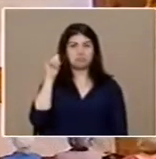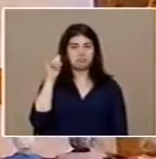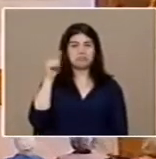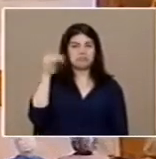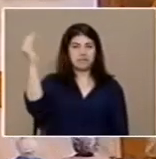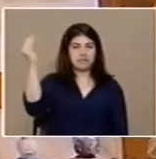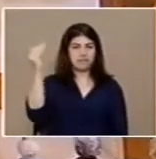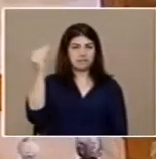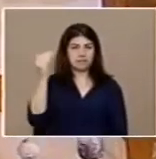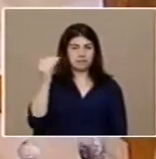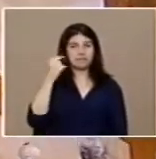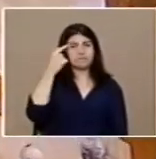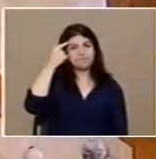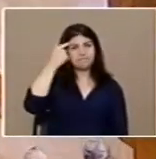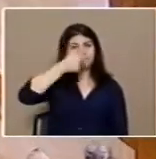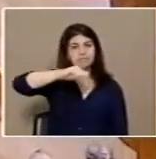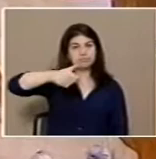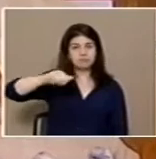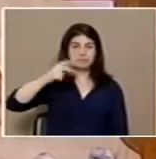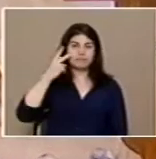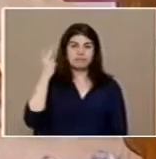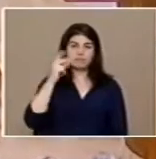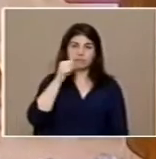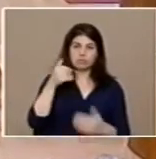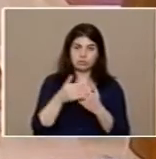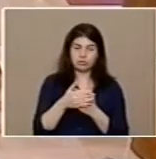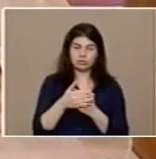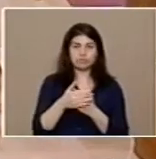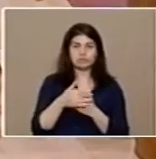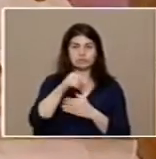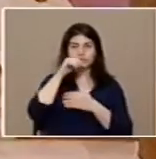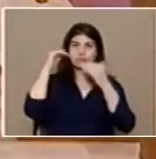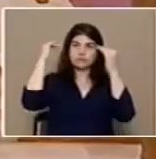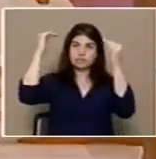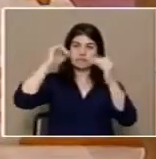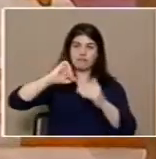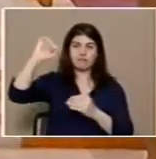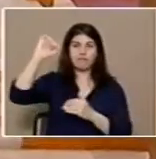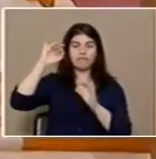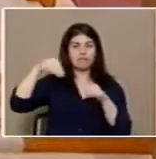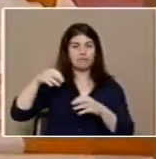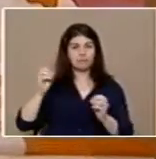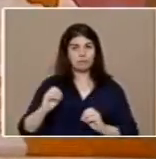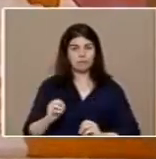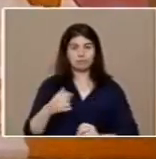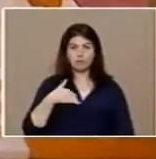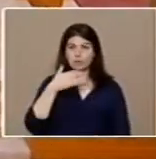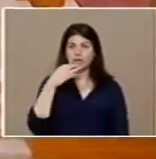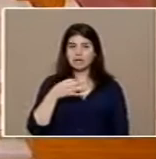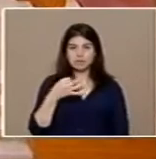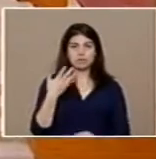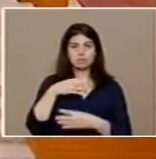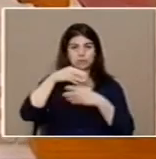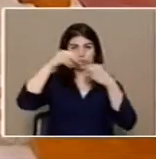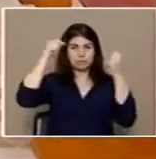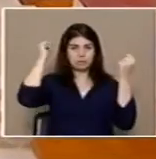em sua glória para julgar os vivos e os mortos eo seu reino Não terá Fim creio no espírito santo